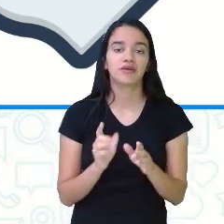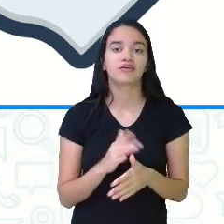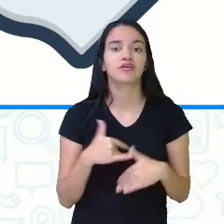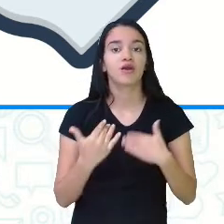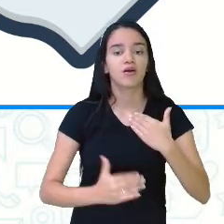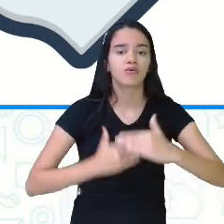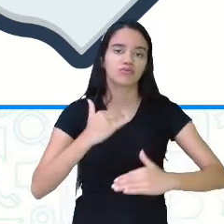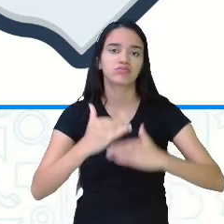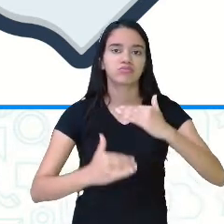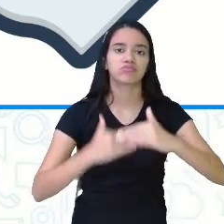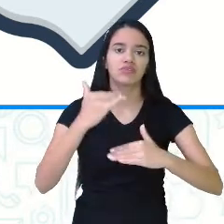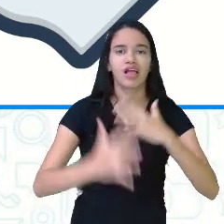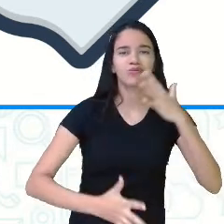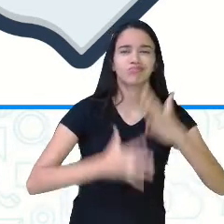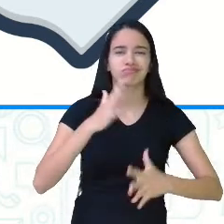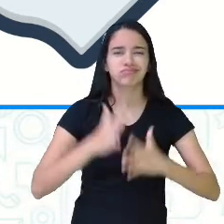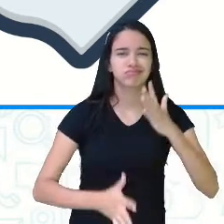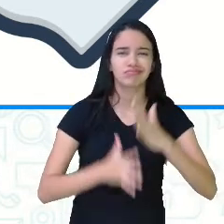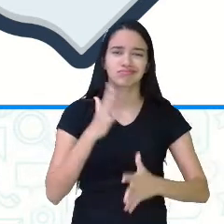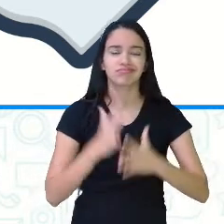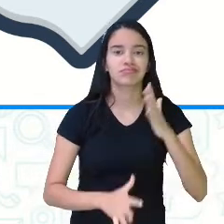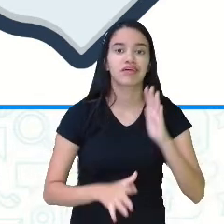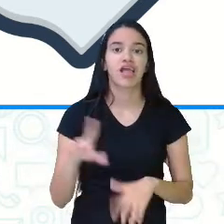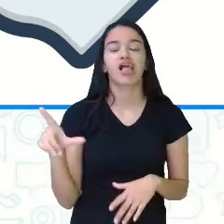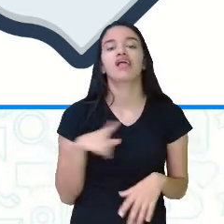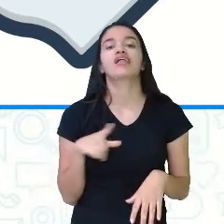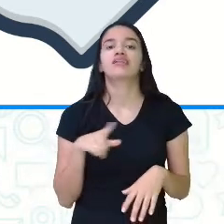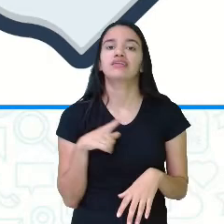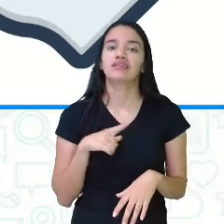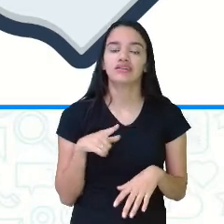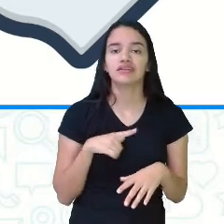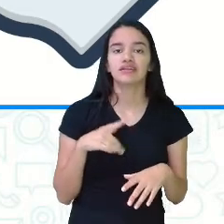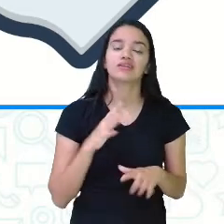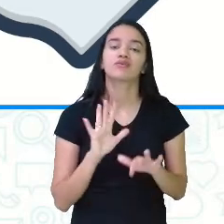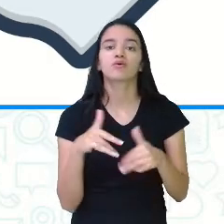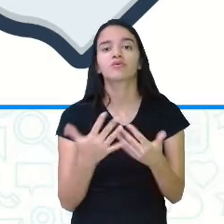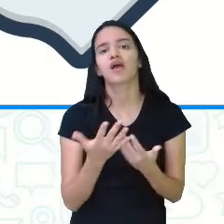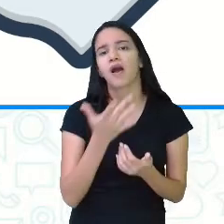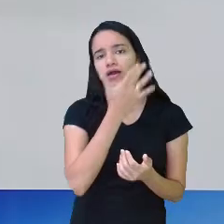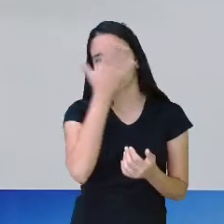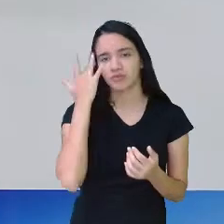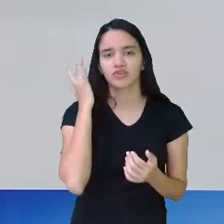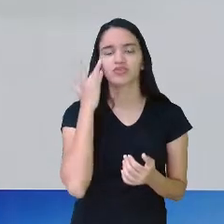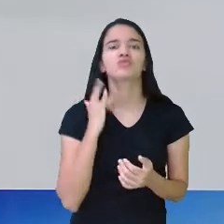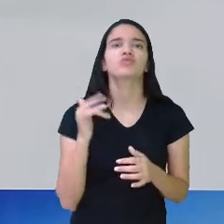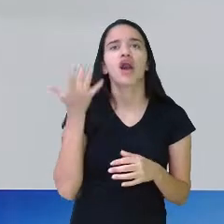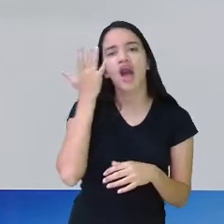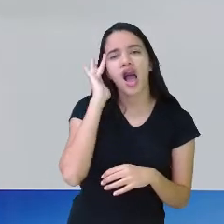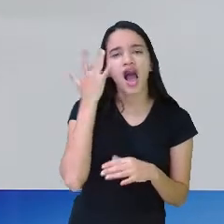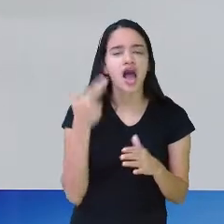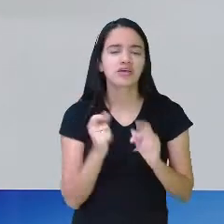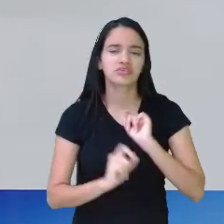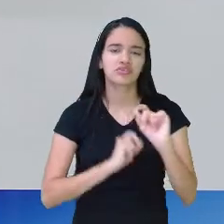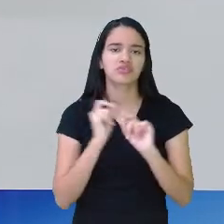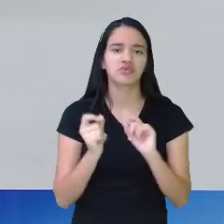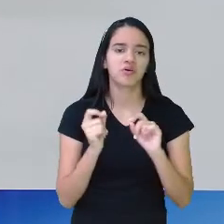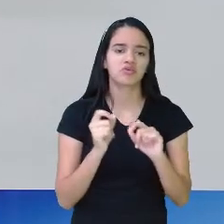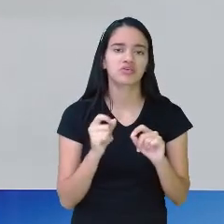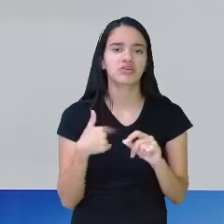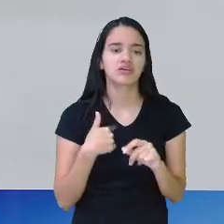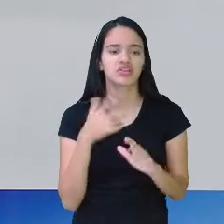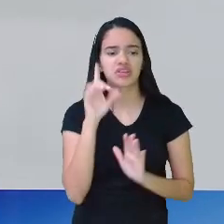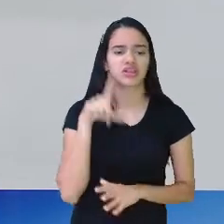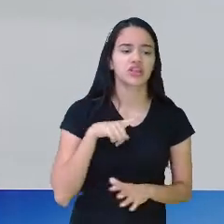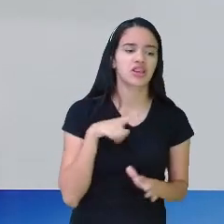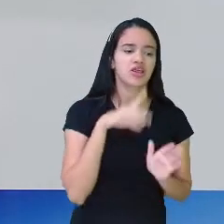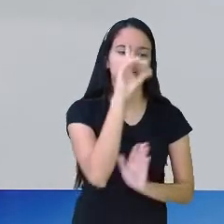sendo cercada de conflitos, tendo muita confusão. Muitas pessoas ainda se acham no direito de pegar essas terras indígenas